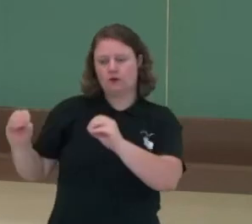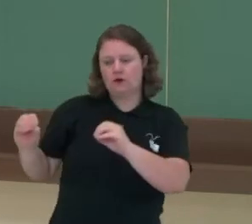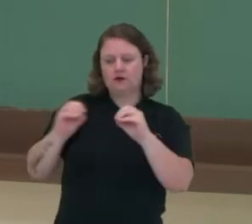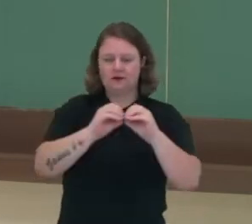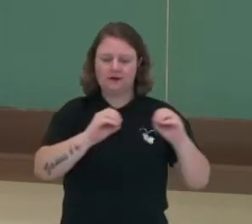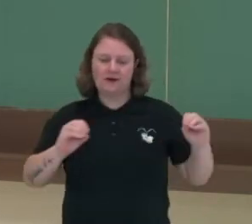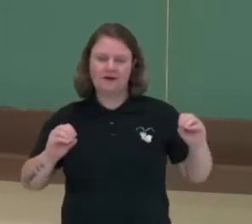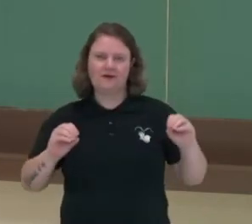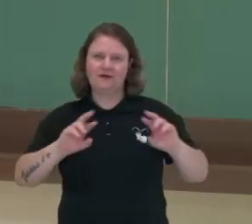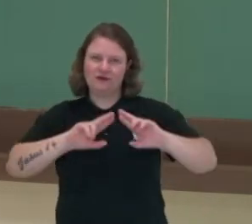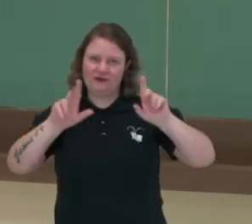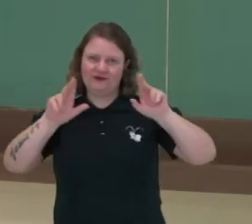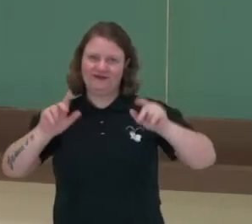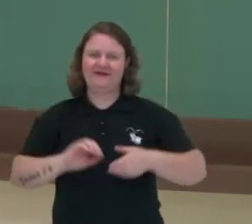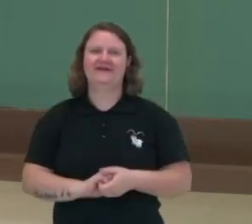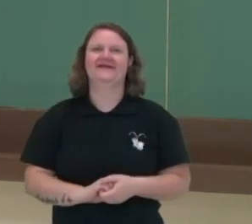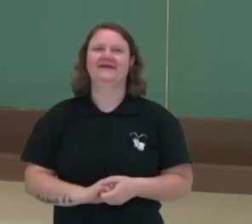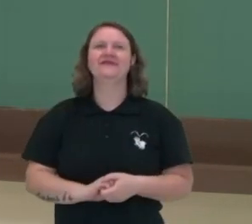compreender?